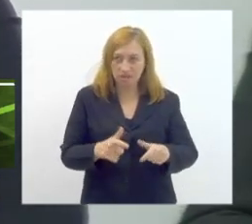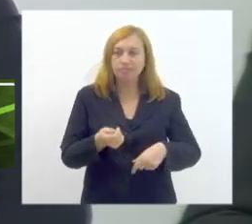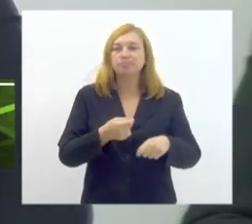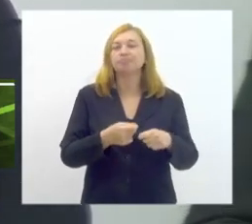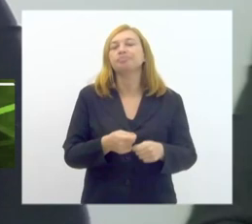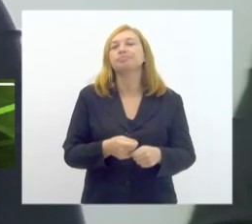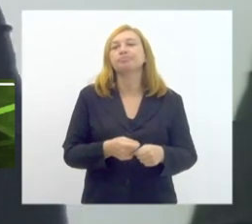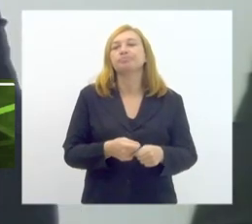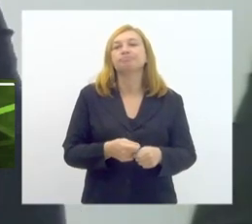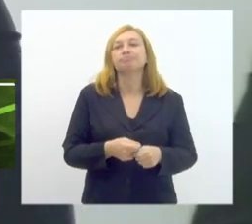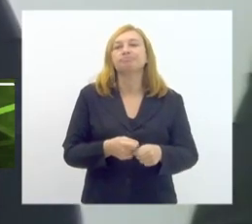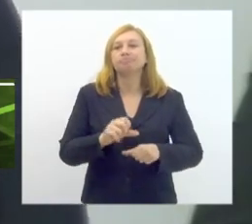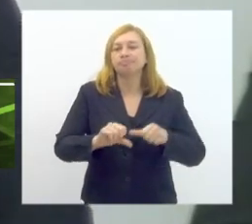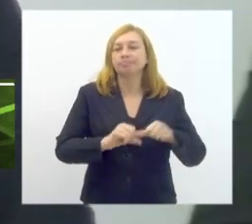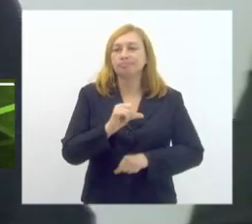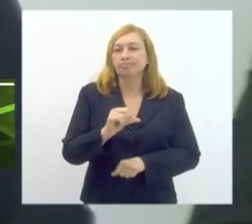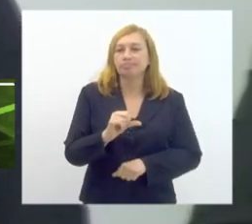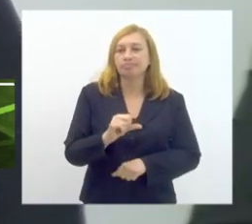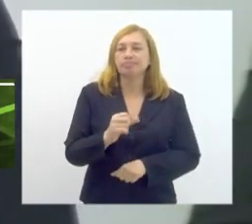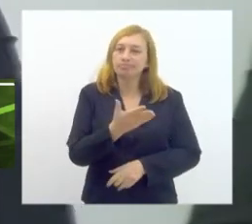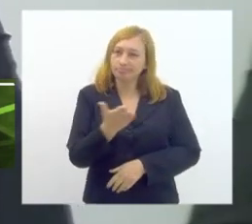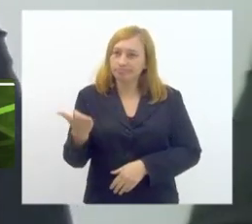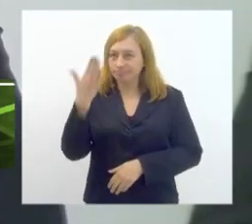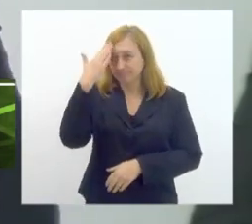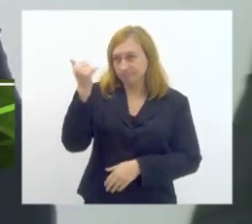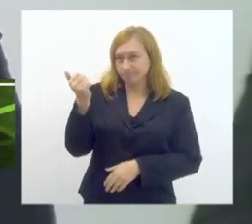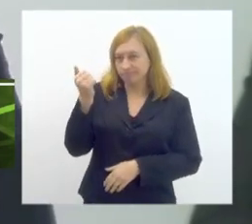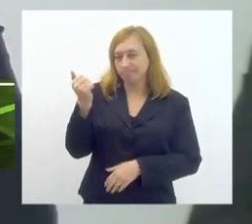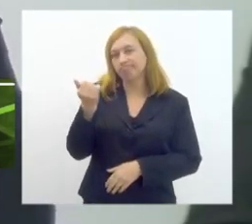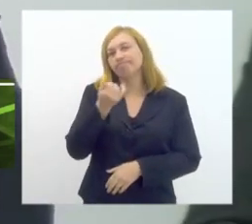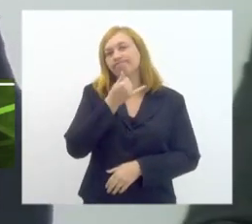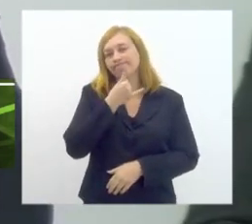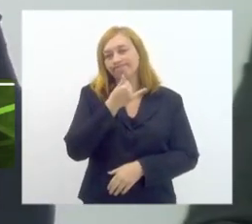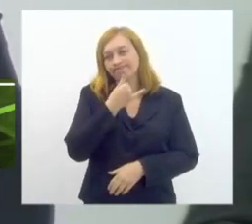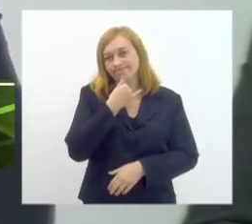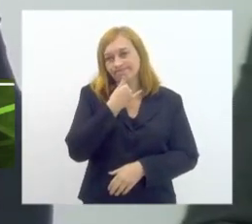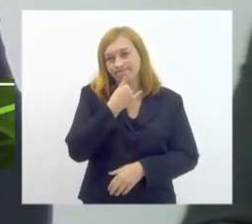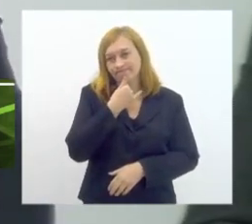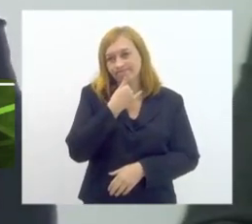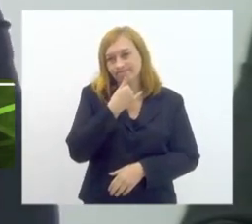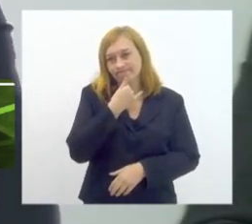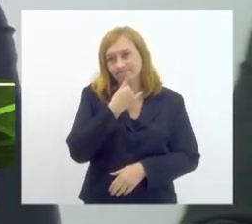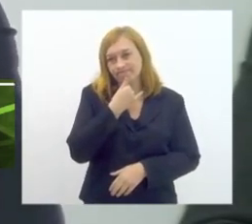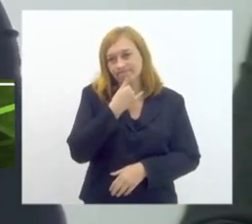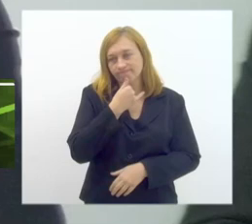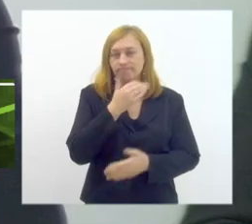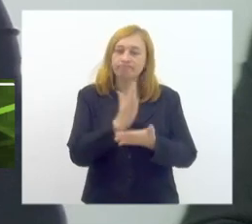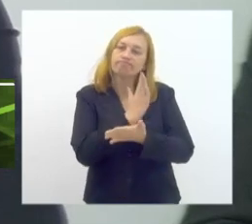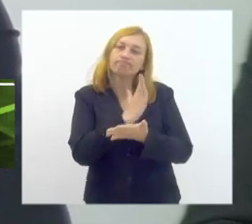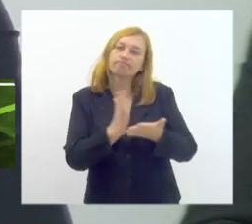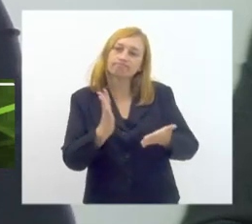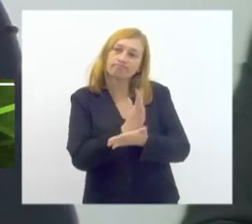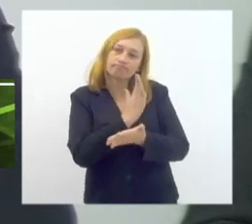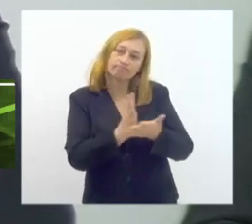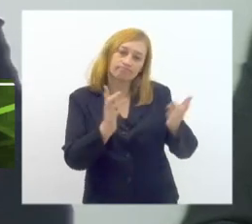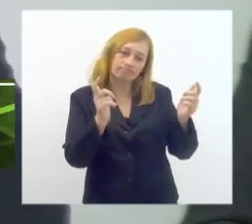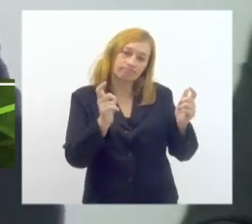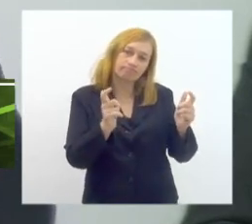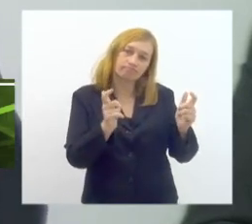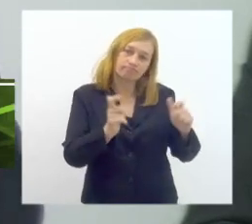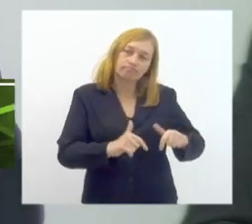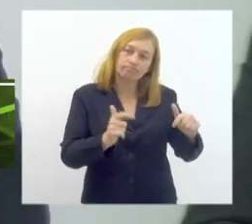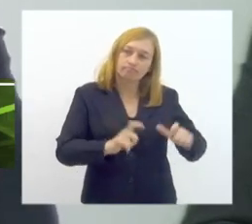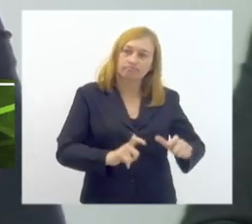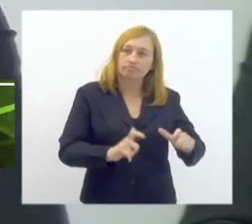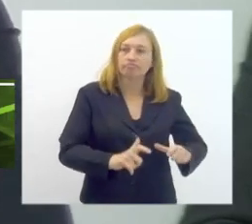a região, e se transformou, como os senhores sabem, numa grande frustração e na falência de algumas áreas de alguns municípios,